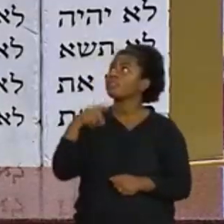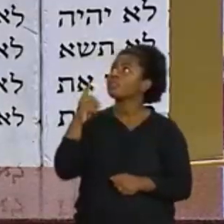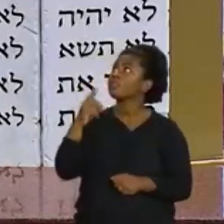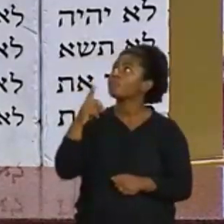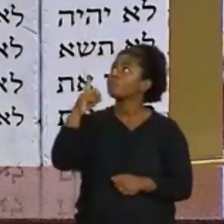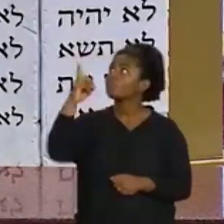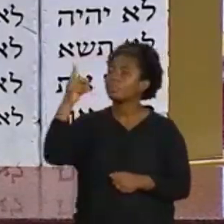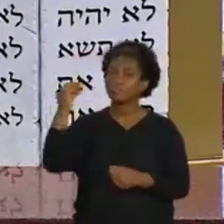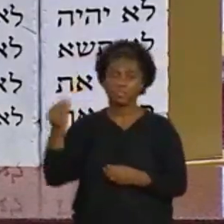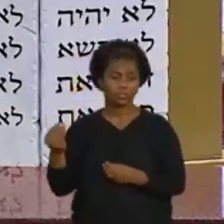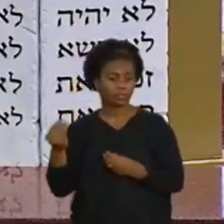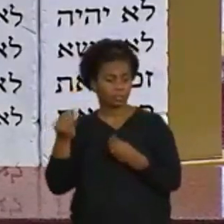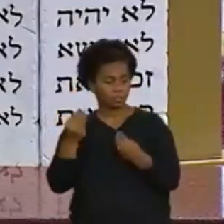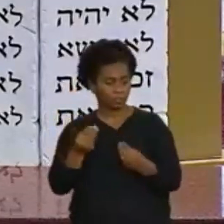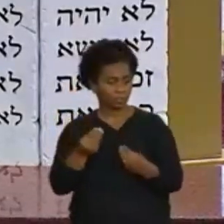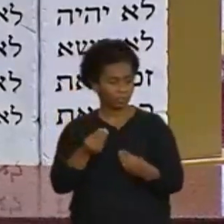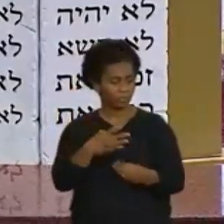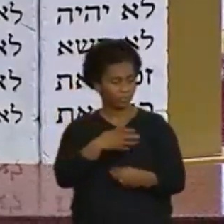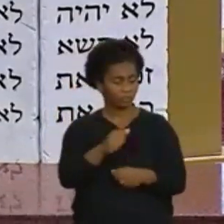Me dá.